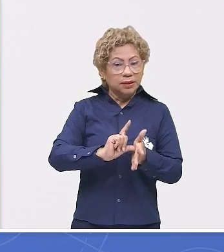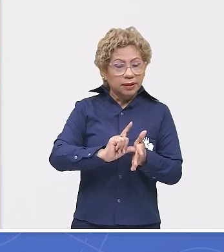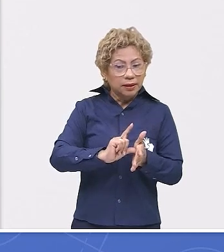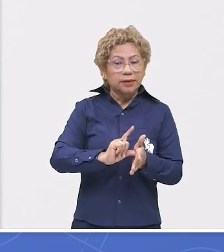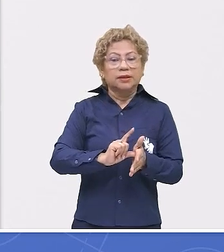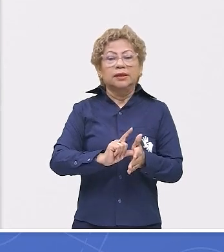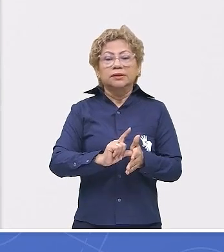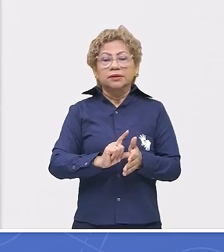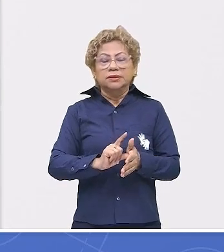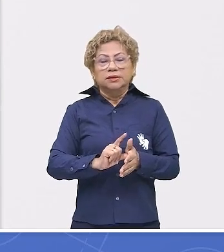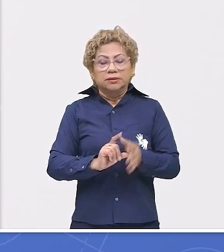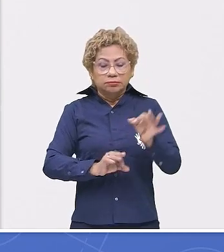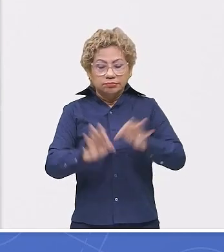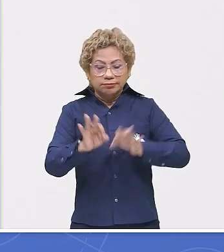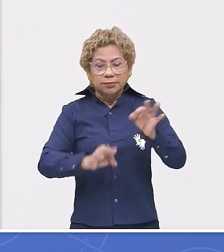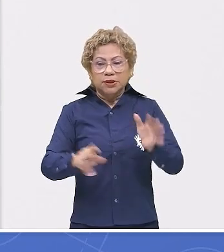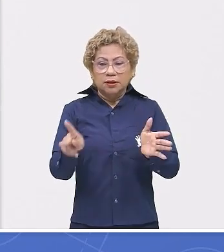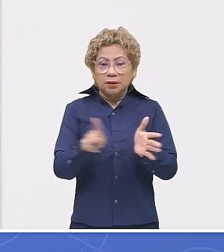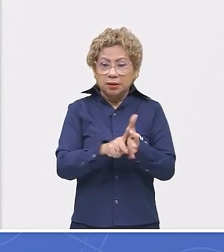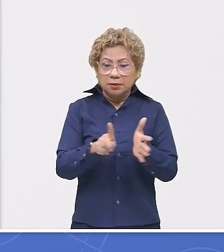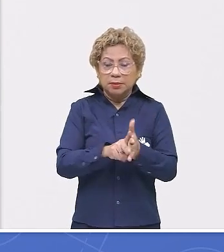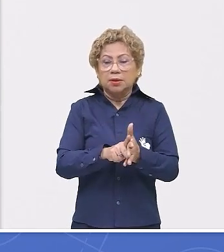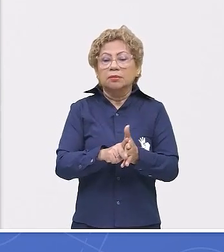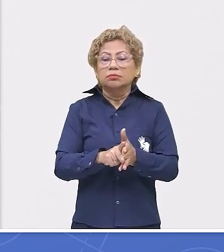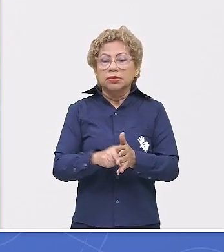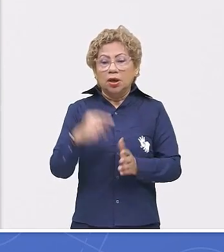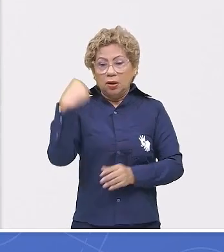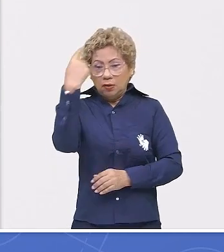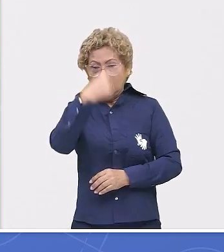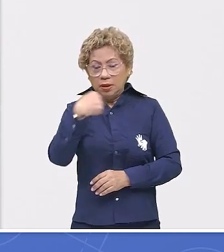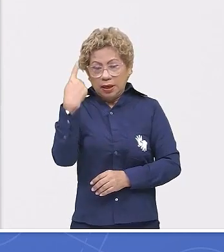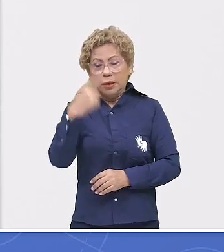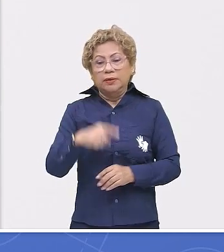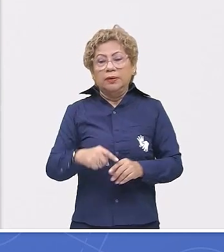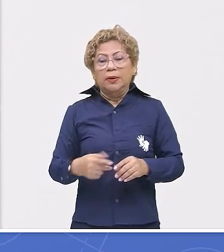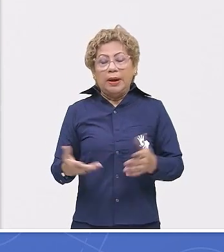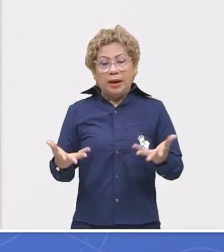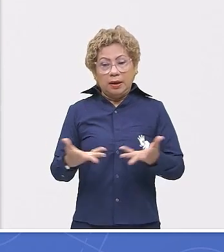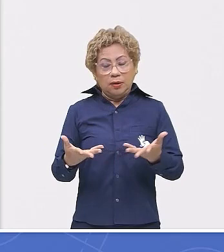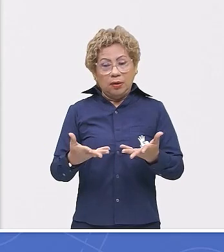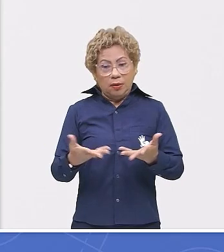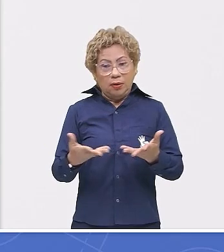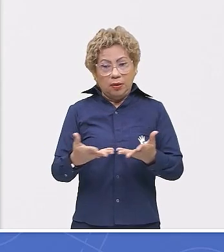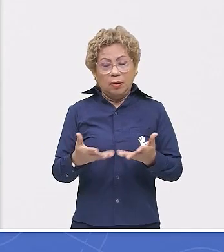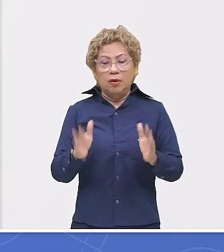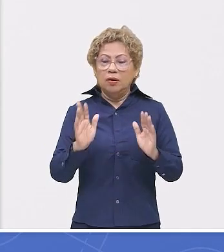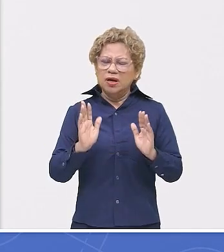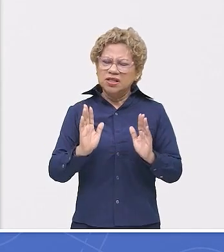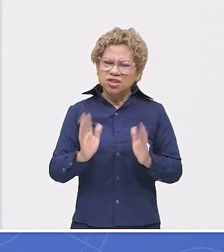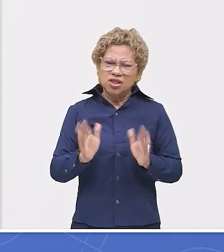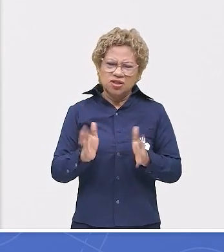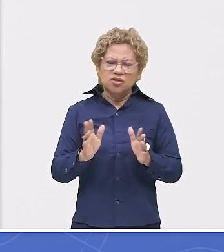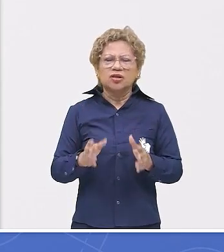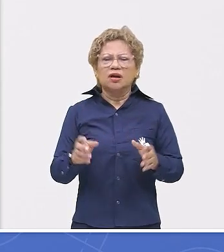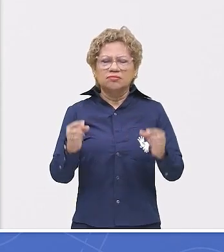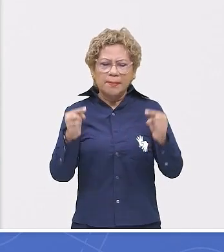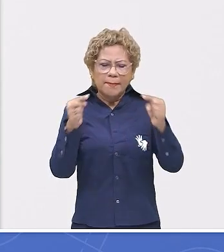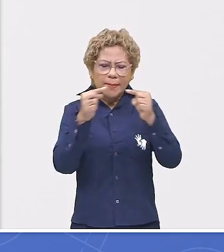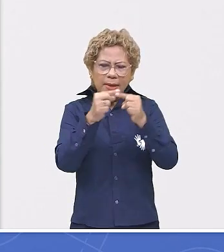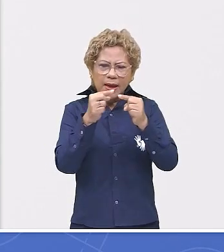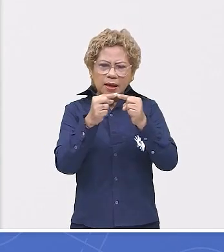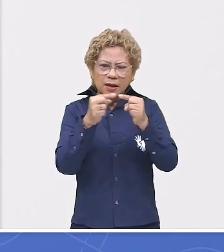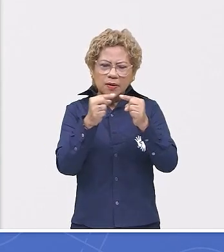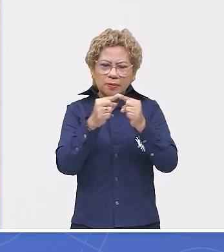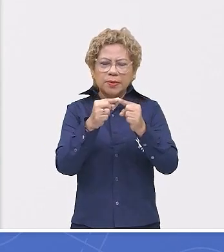questões econômicas, né? Que os países eles precisam conversar. Então, ocorreu uma conferência, né? Para entrar em